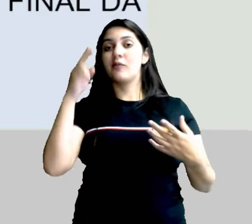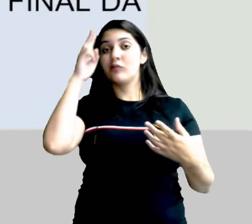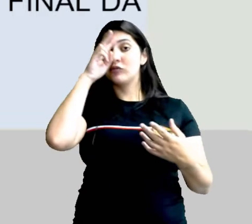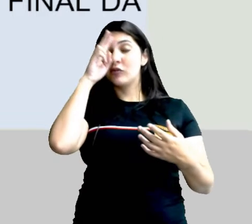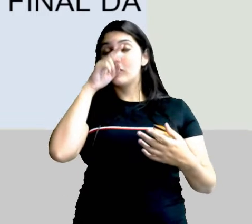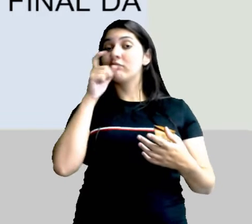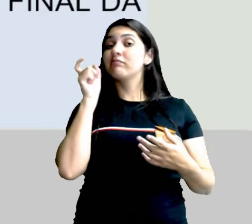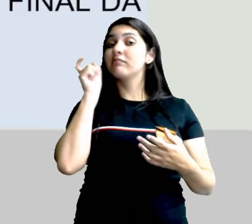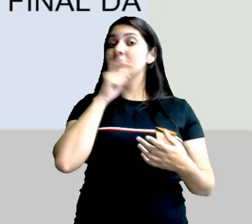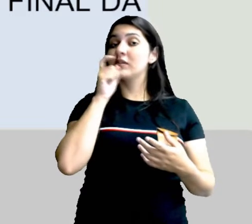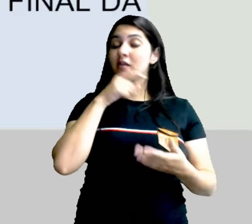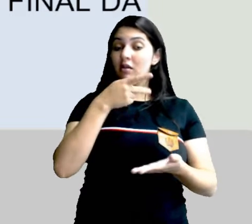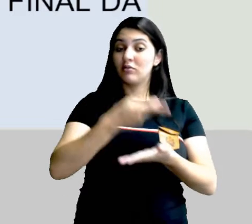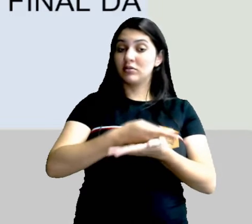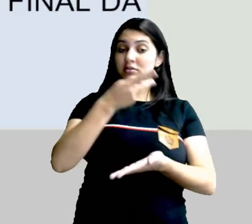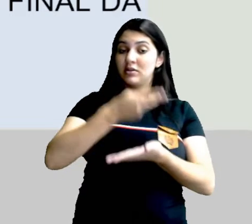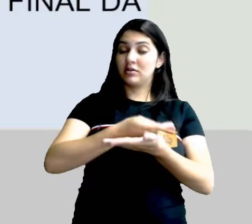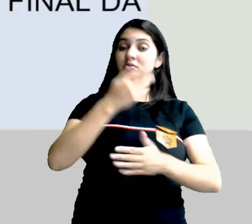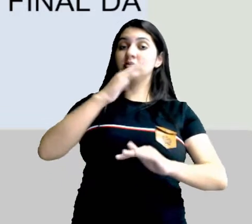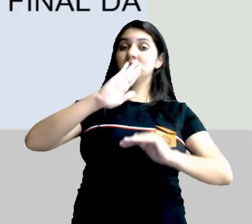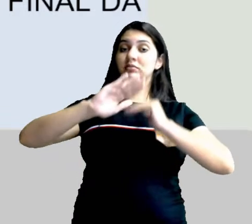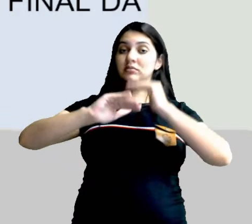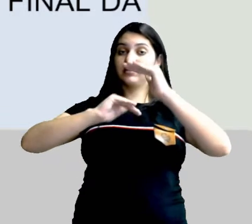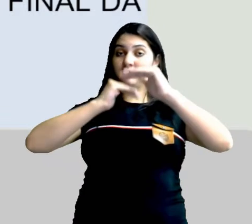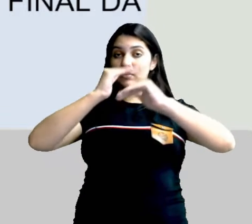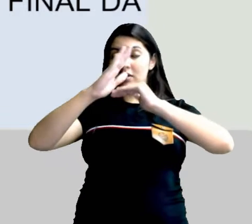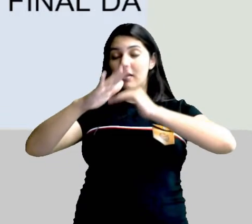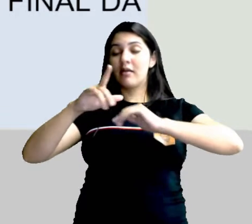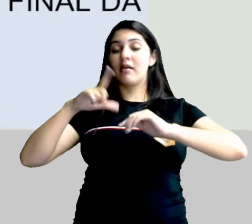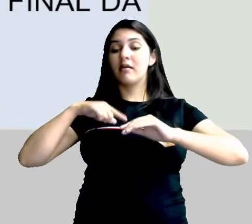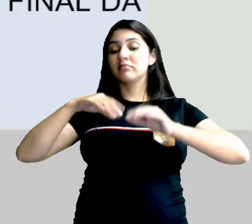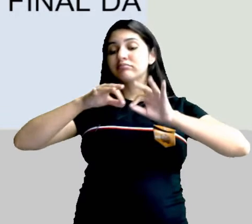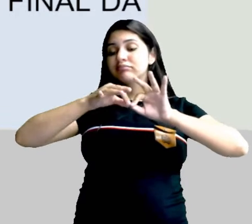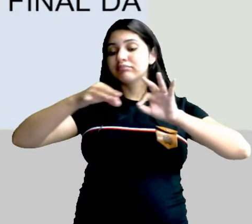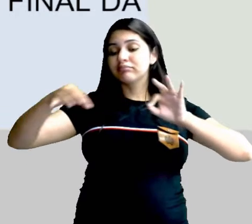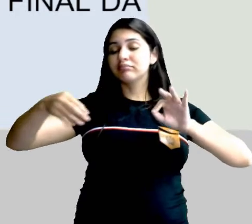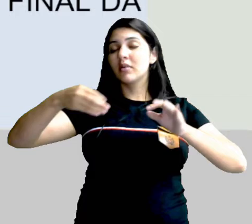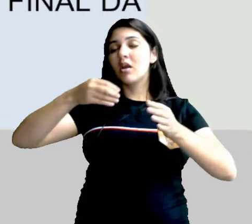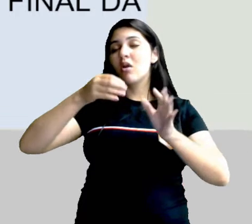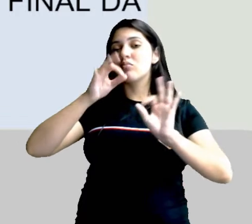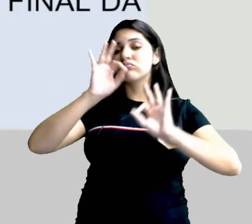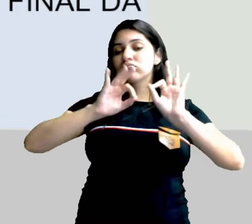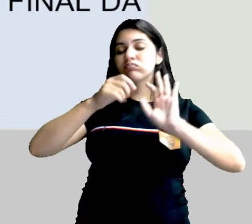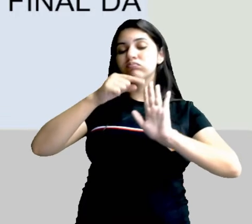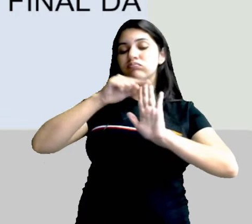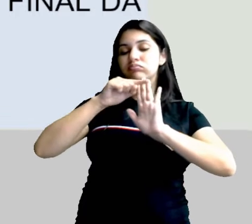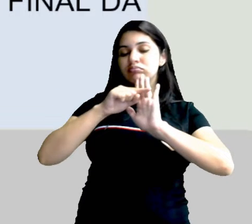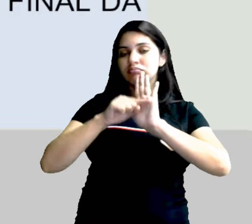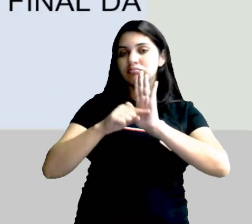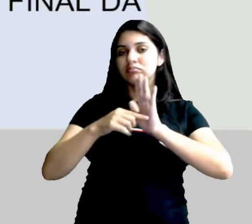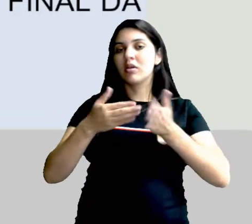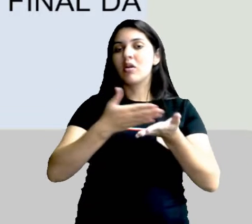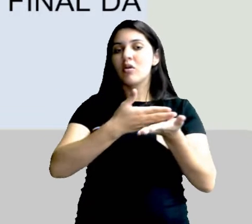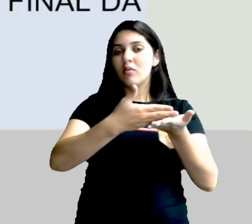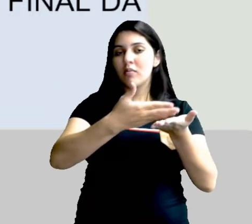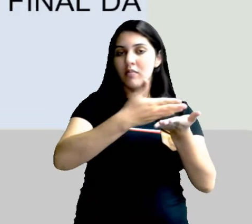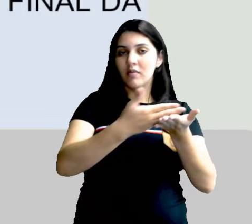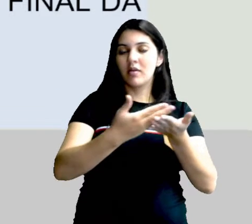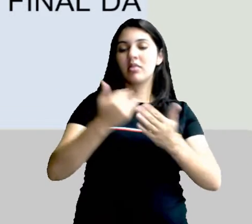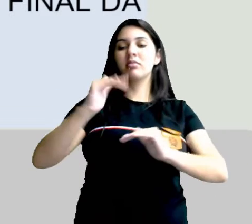os acontecimentos se desenvolvem e se organizam em uma ordem cronológica, apresentando situação